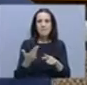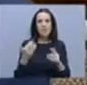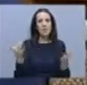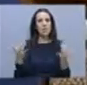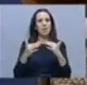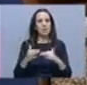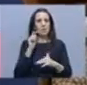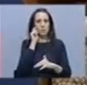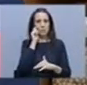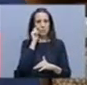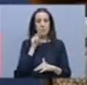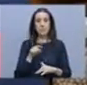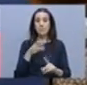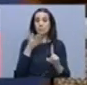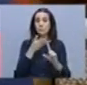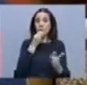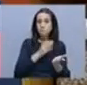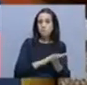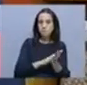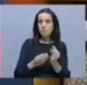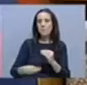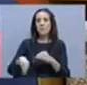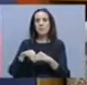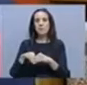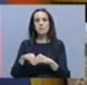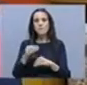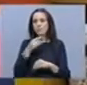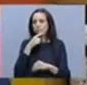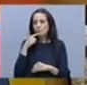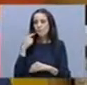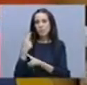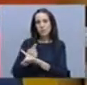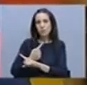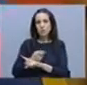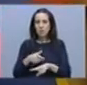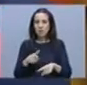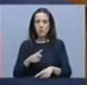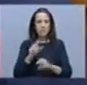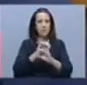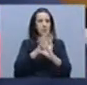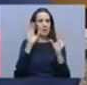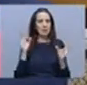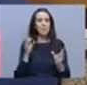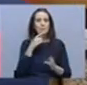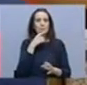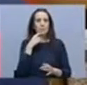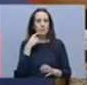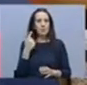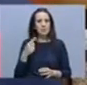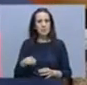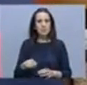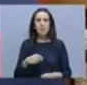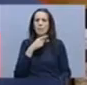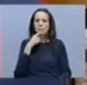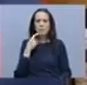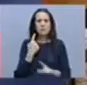não só direcionado aos restaurantes, mas também à parte da doçaria, que esta é claramente uma altura da doçaria. E temos muitos